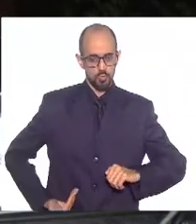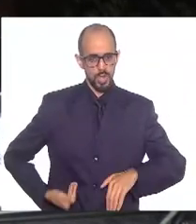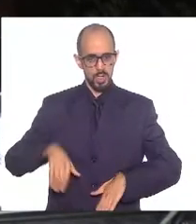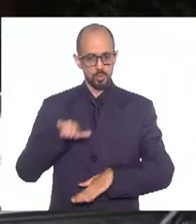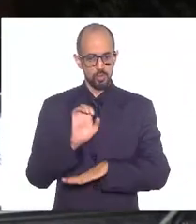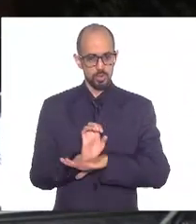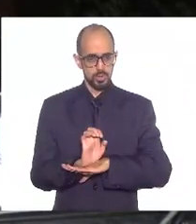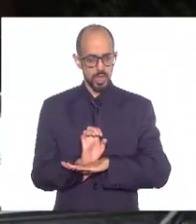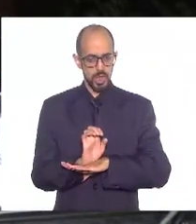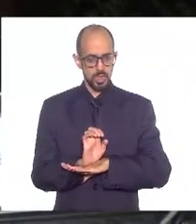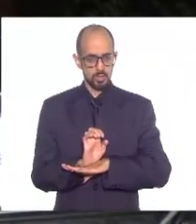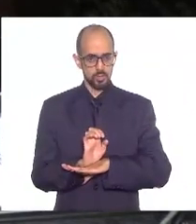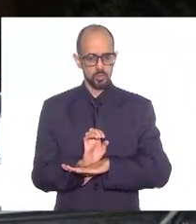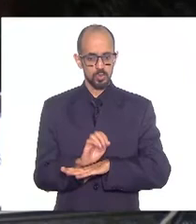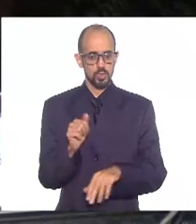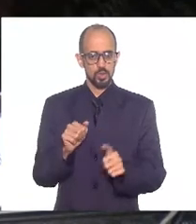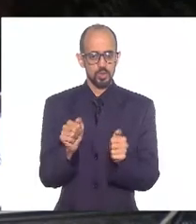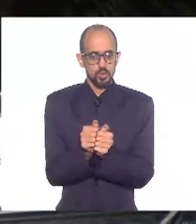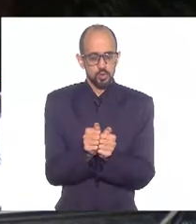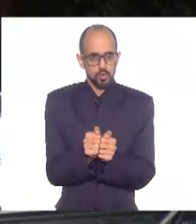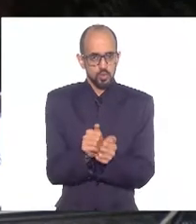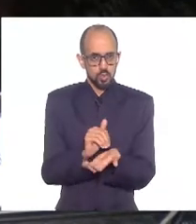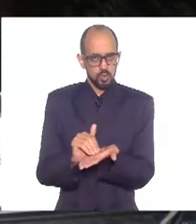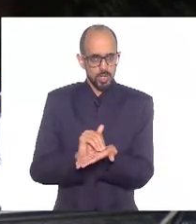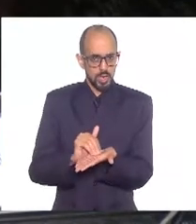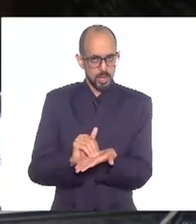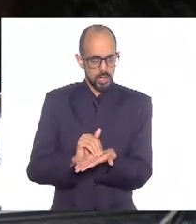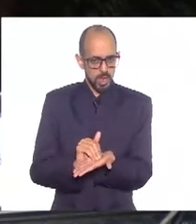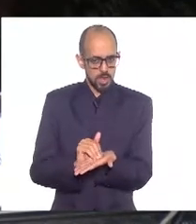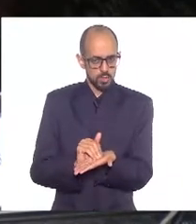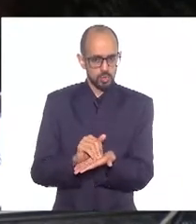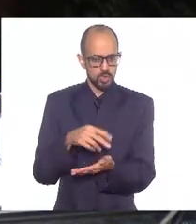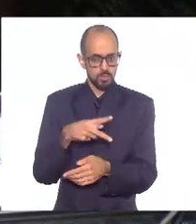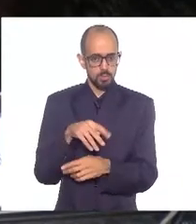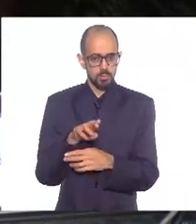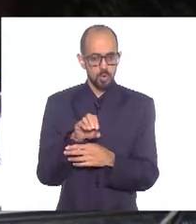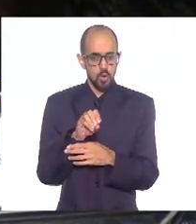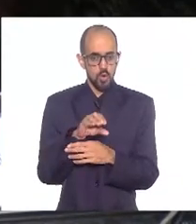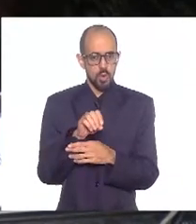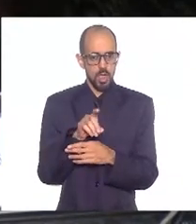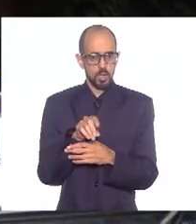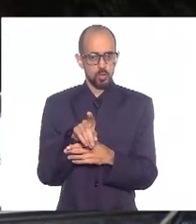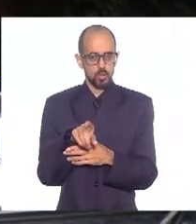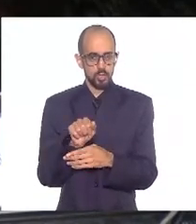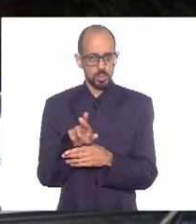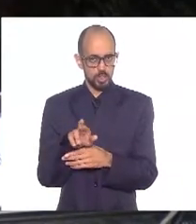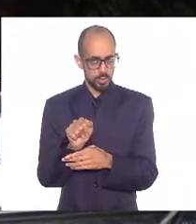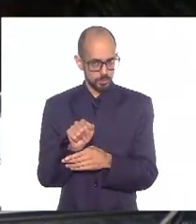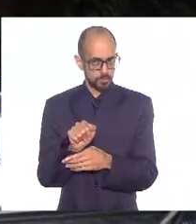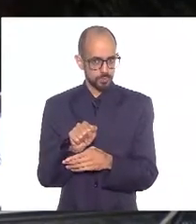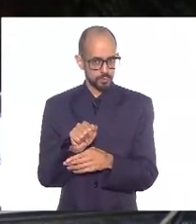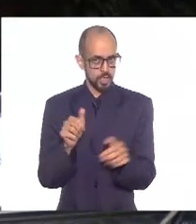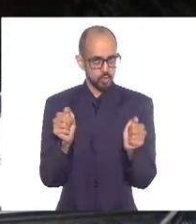através de seu corpo de secretários e da Procuradoria-Geral, está umbriada com a Assembleia Legislativa para que a gente possa,